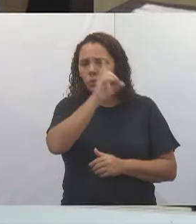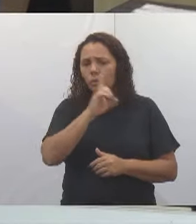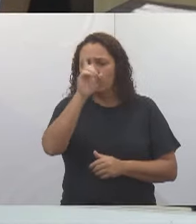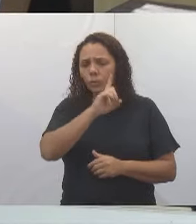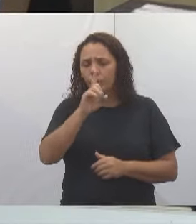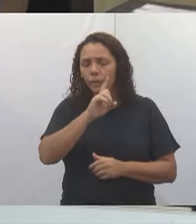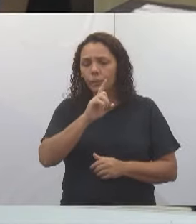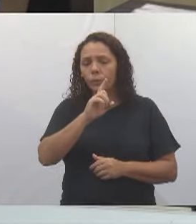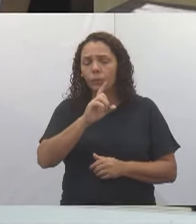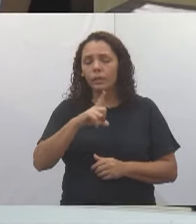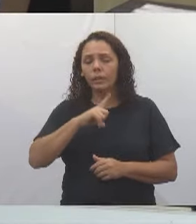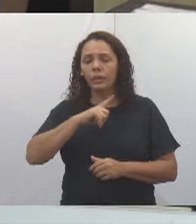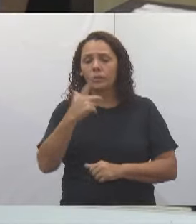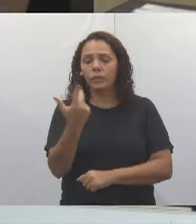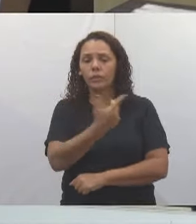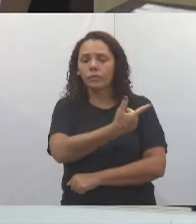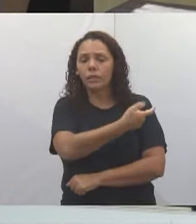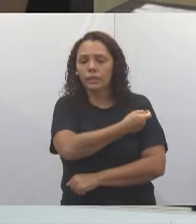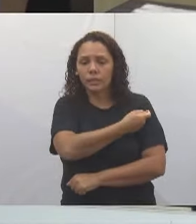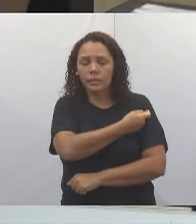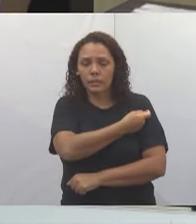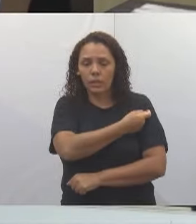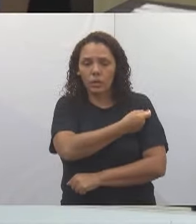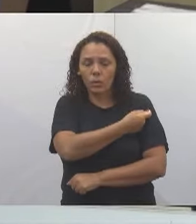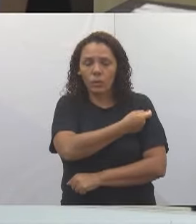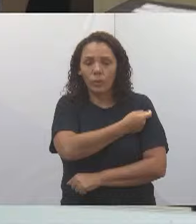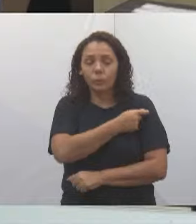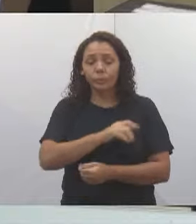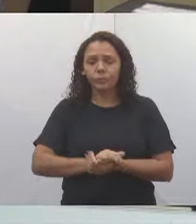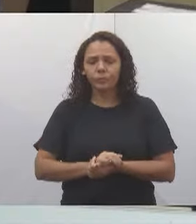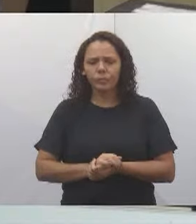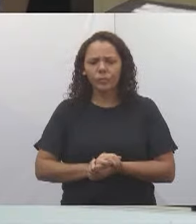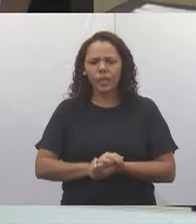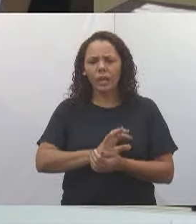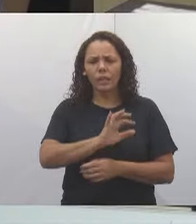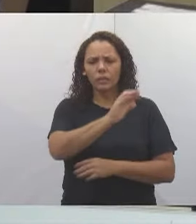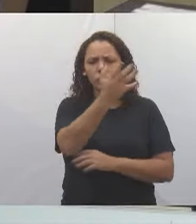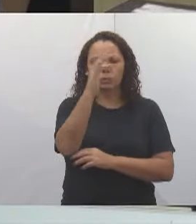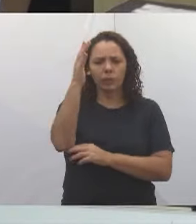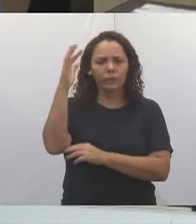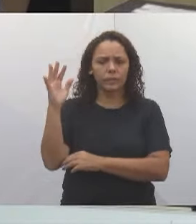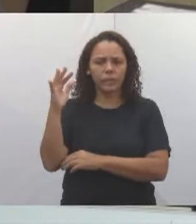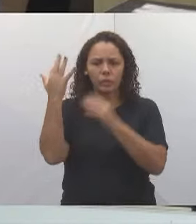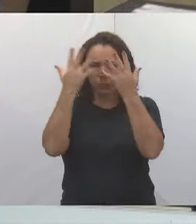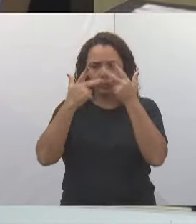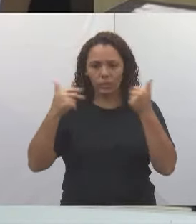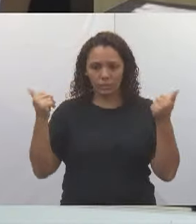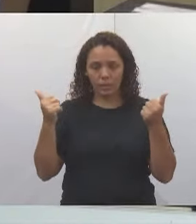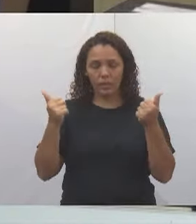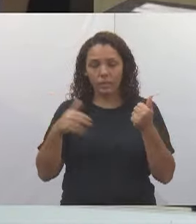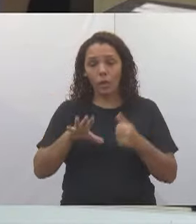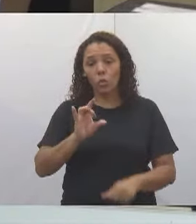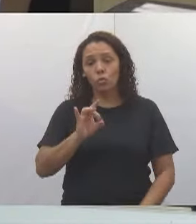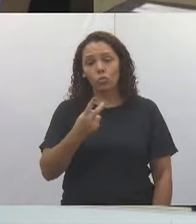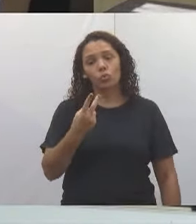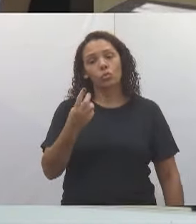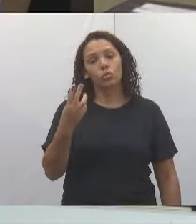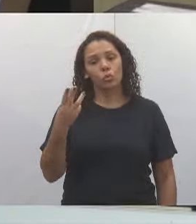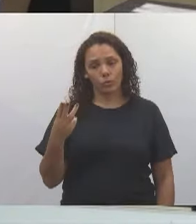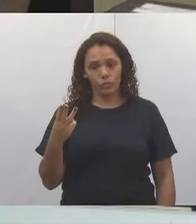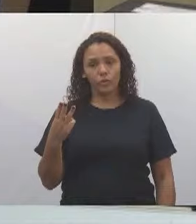antirrábica, se eu não me engano, no Parque da Cidade, eu acho que foram só 23 animais. Foi muito pouco. Então, nós pegamos